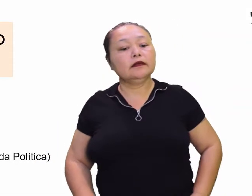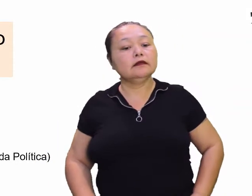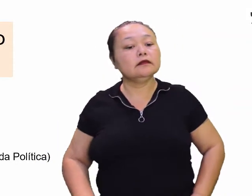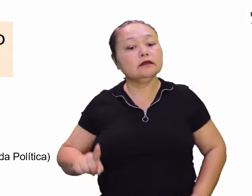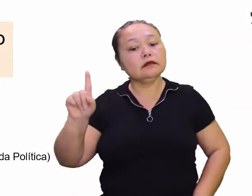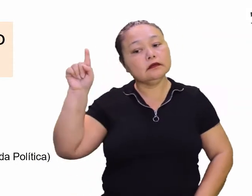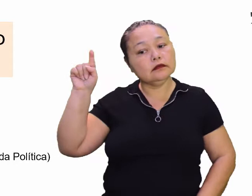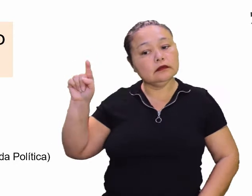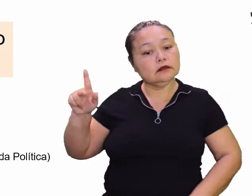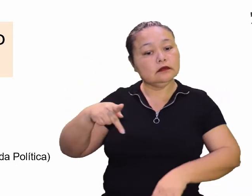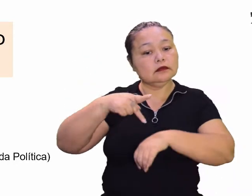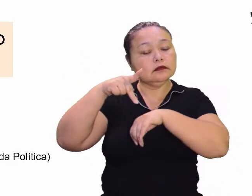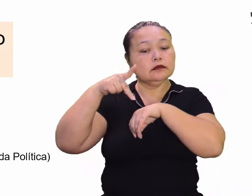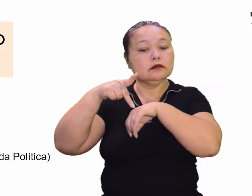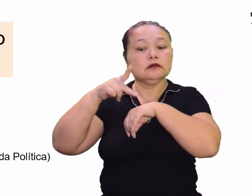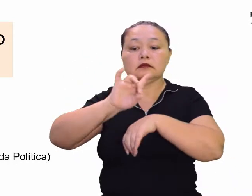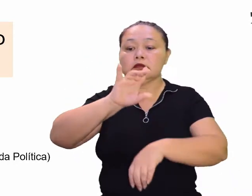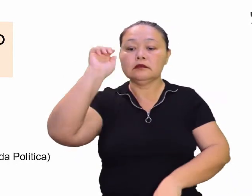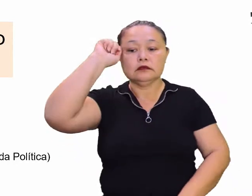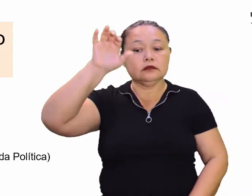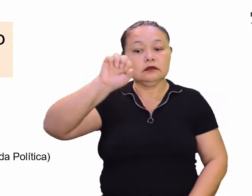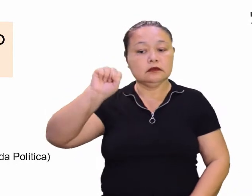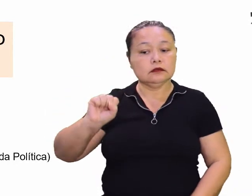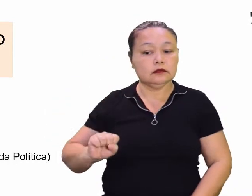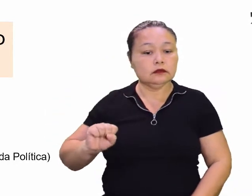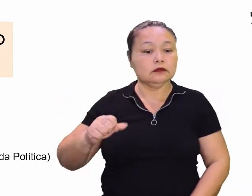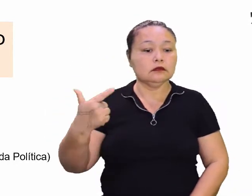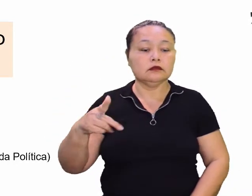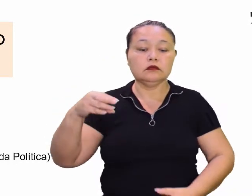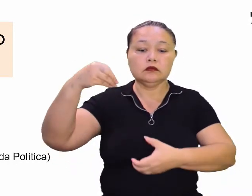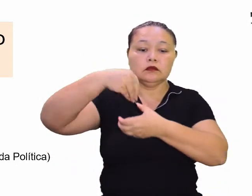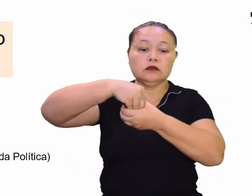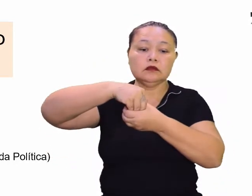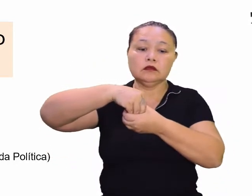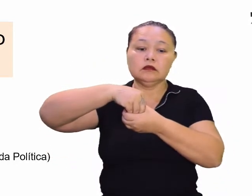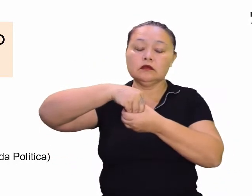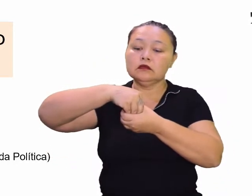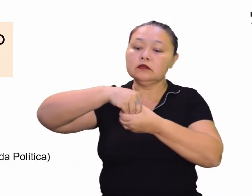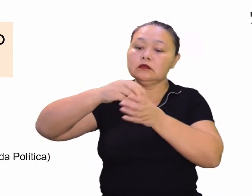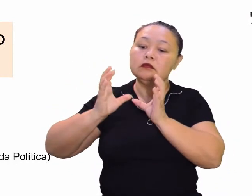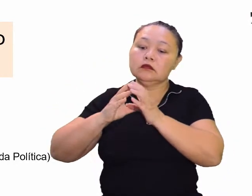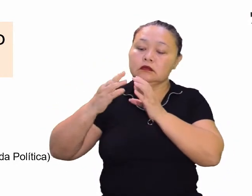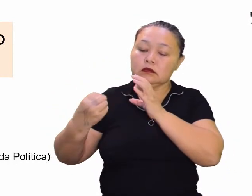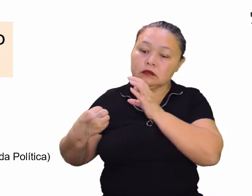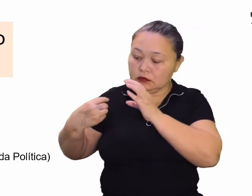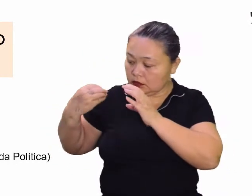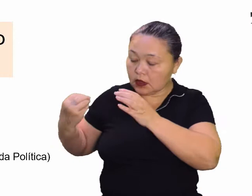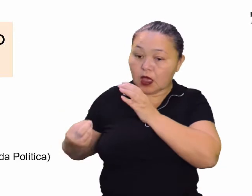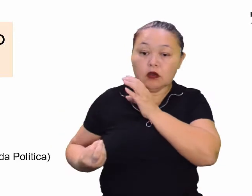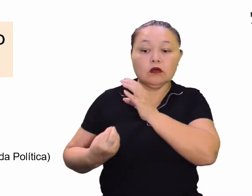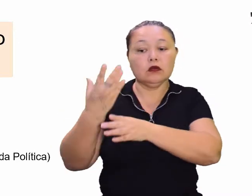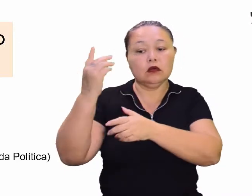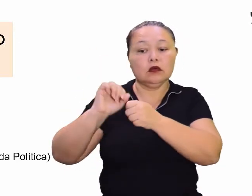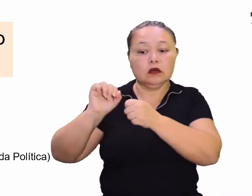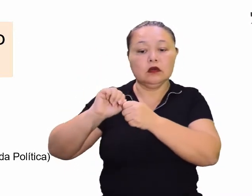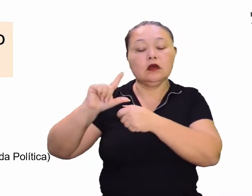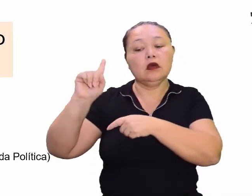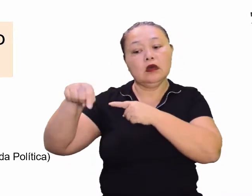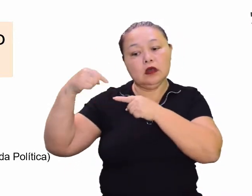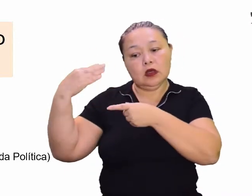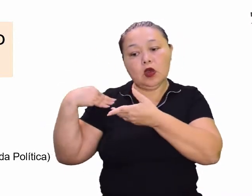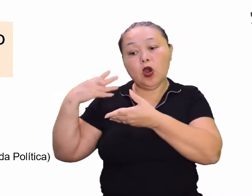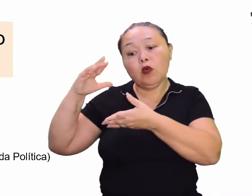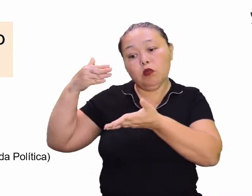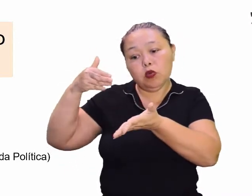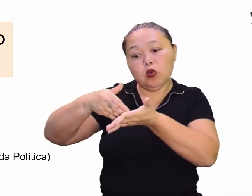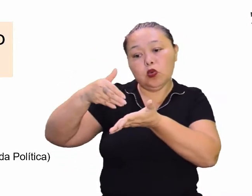Deste país, apenas a África do Sul não pertence ao grupo desde a fundação. Exatamente. Ela porque entrou por último,